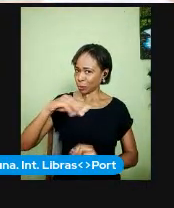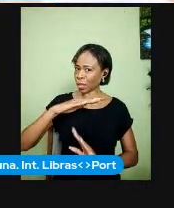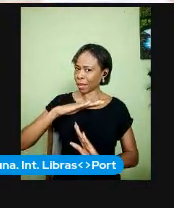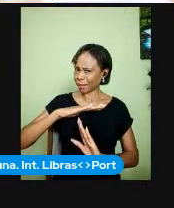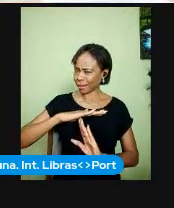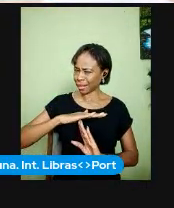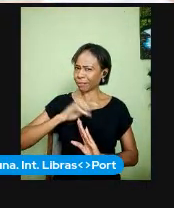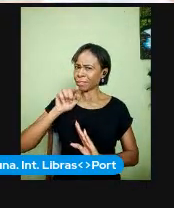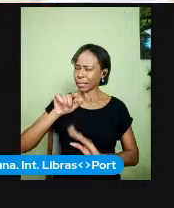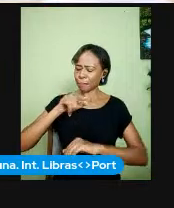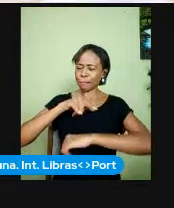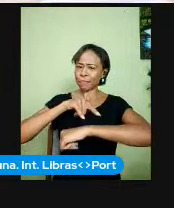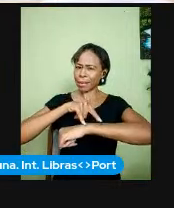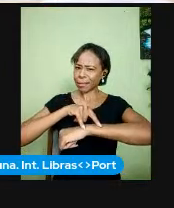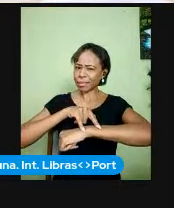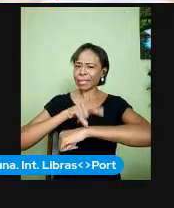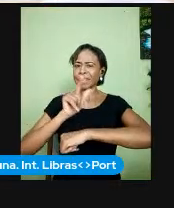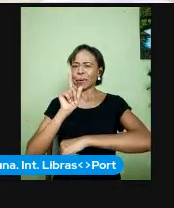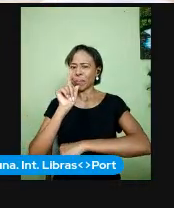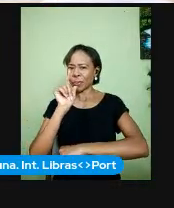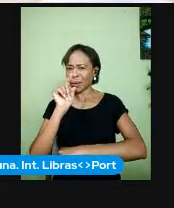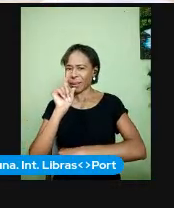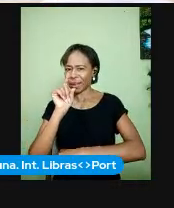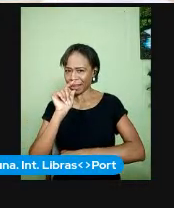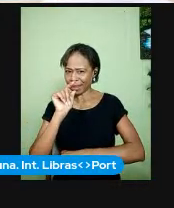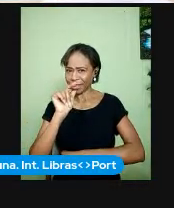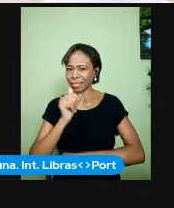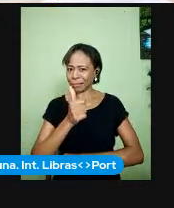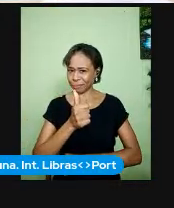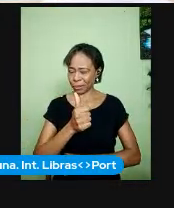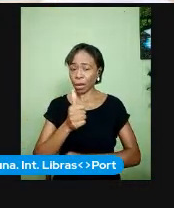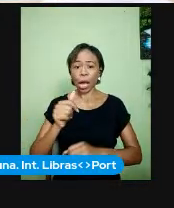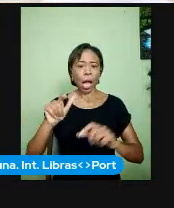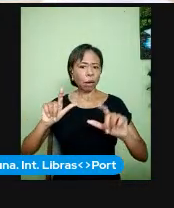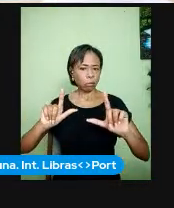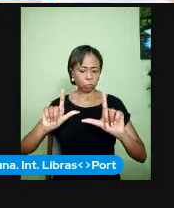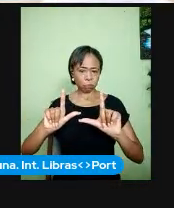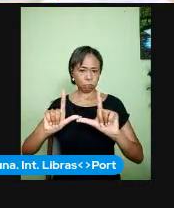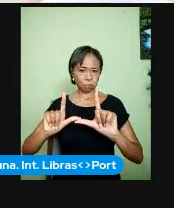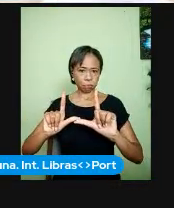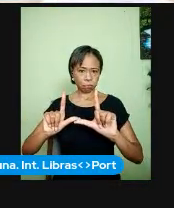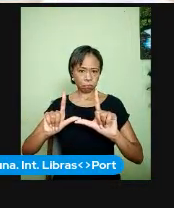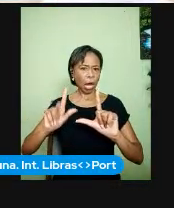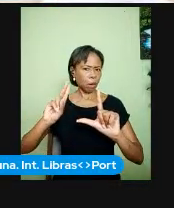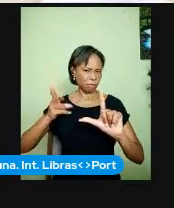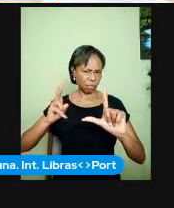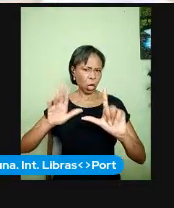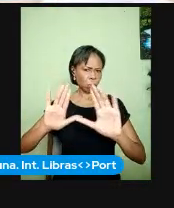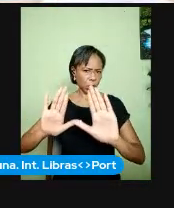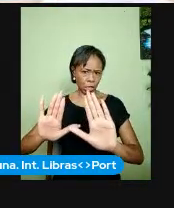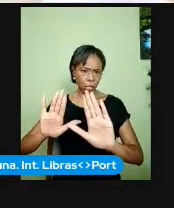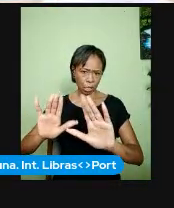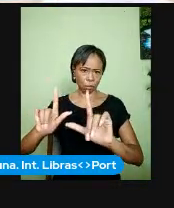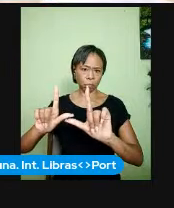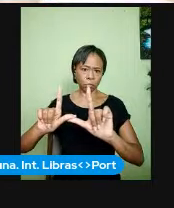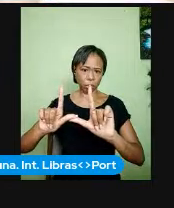uma água. Nós vamos deixar aqui na tela esse QR Code do Pergunta na Live.